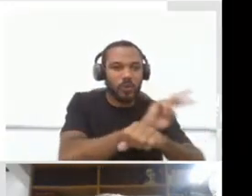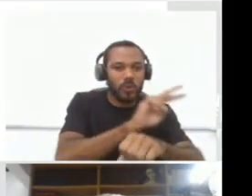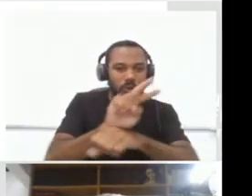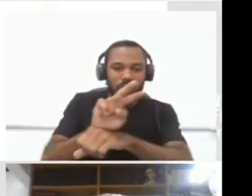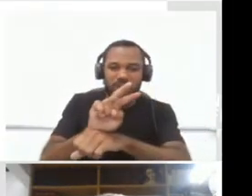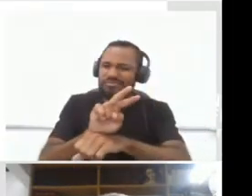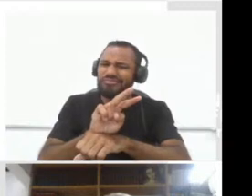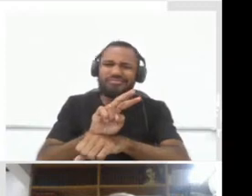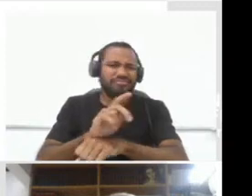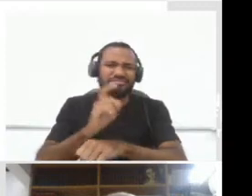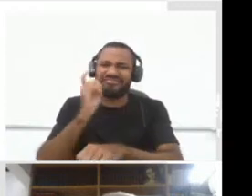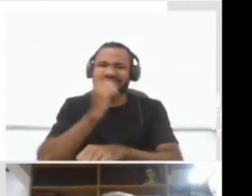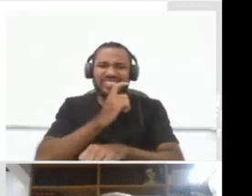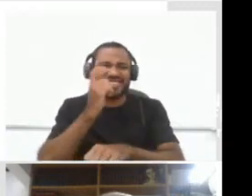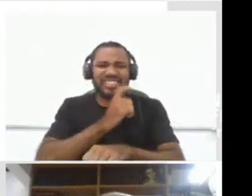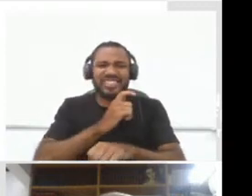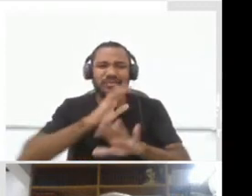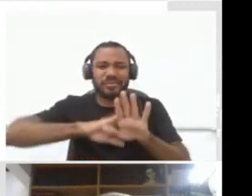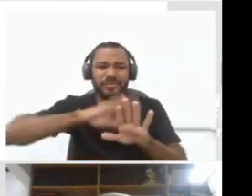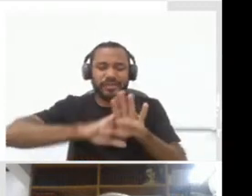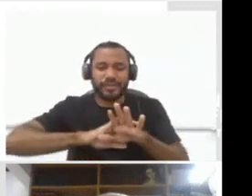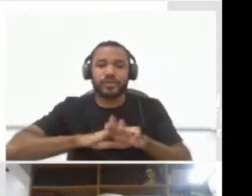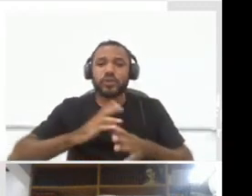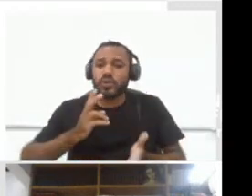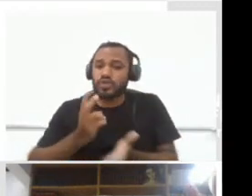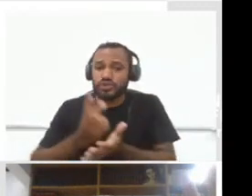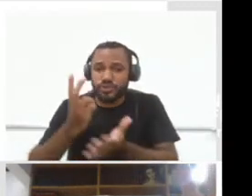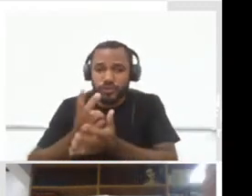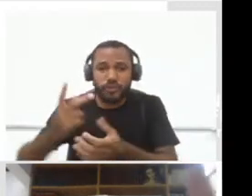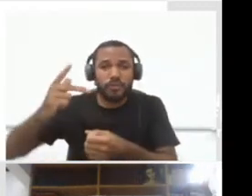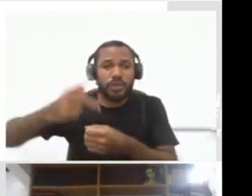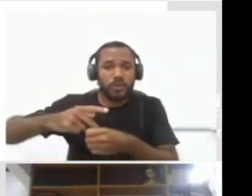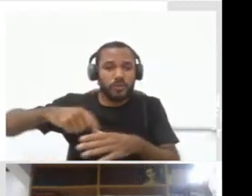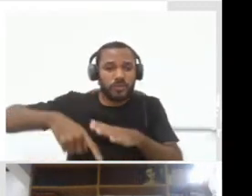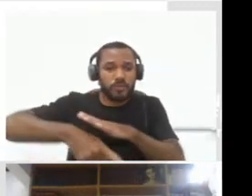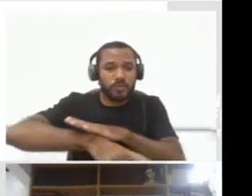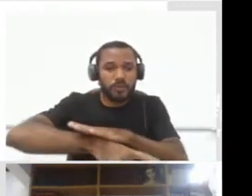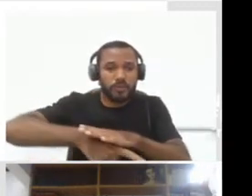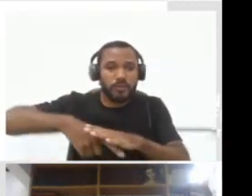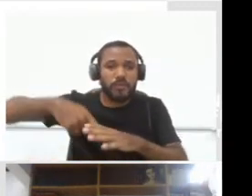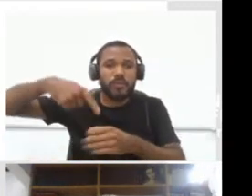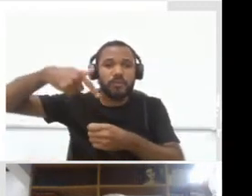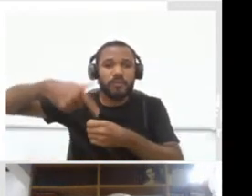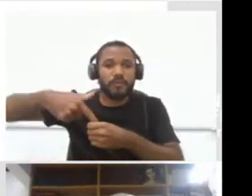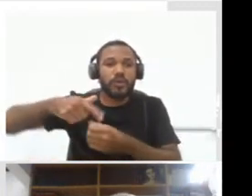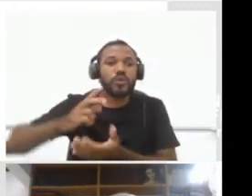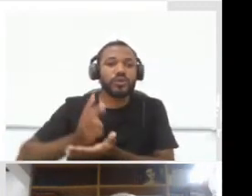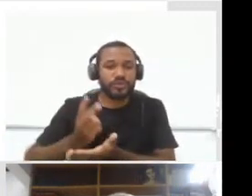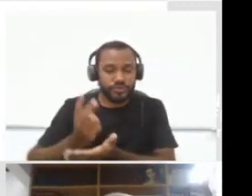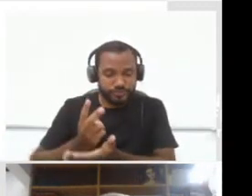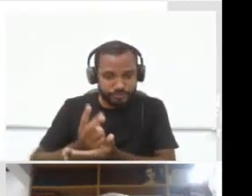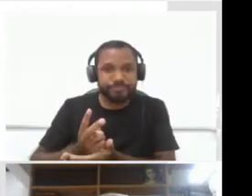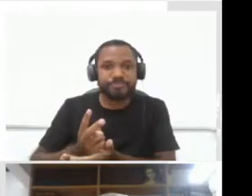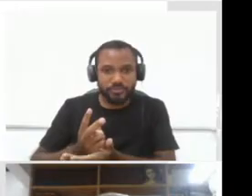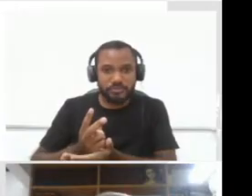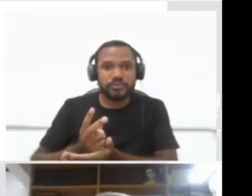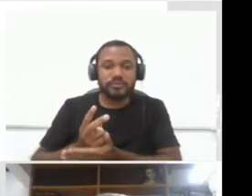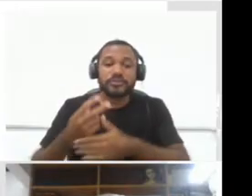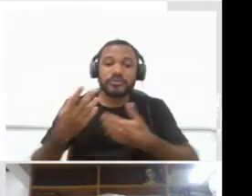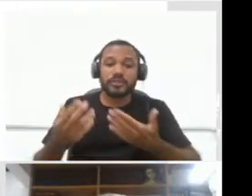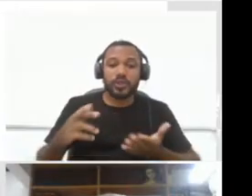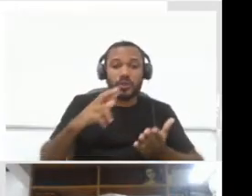dos combustíveis fósseis. E aqui a mesma coisa, se vocês pegarem o caso do Brasil, naquele relatório do Gap Report,